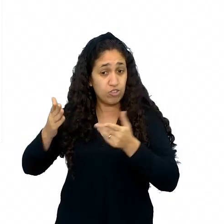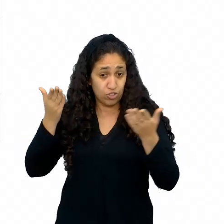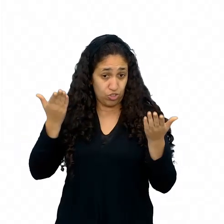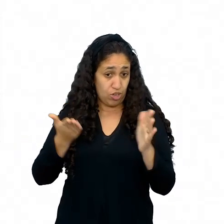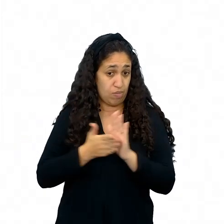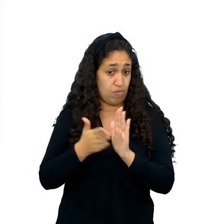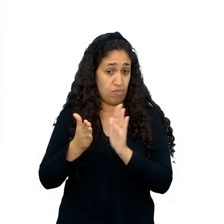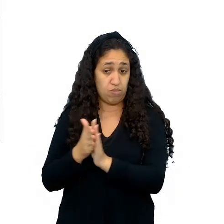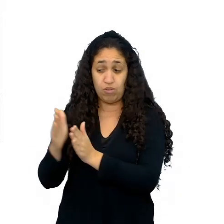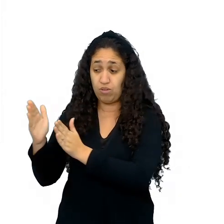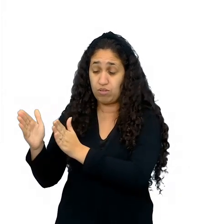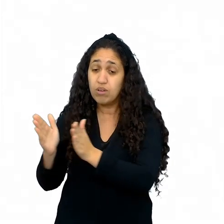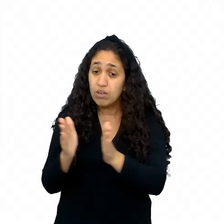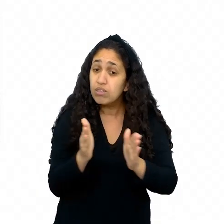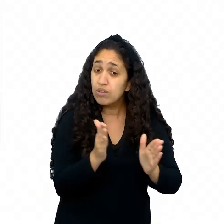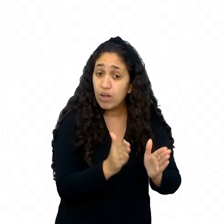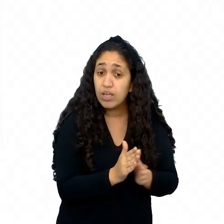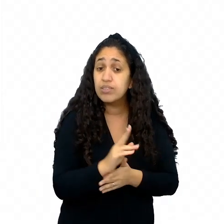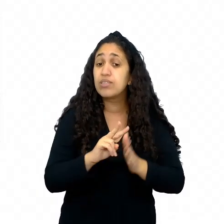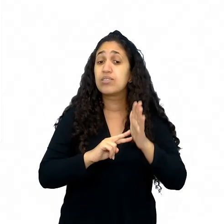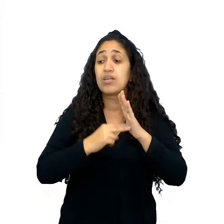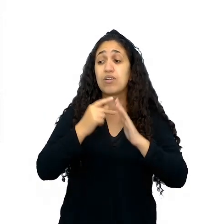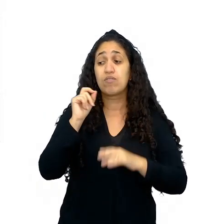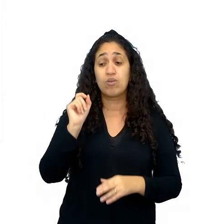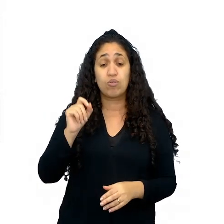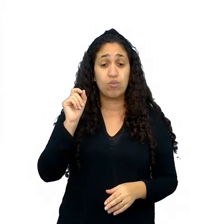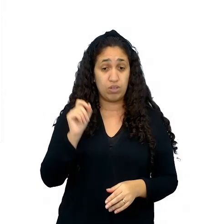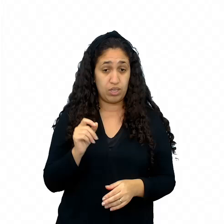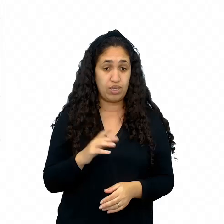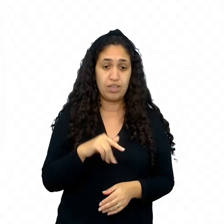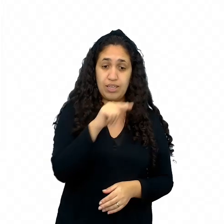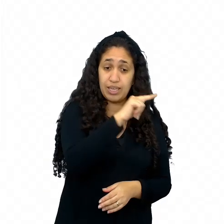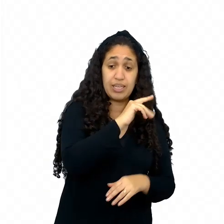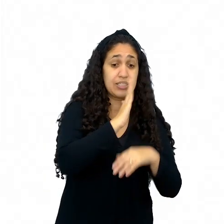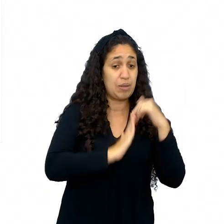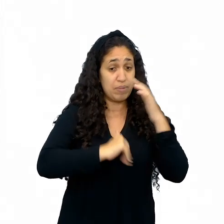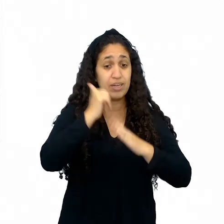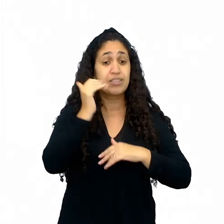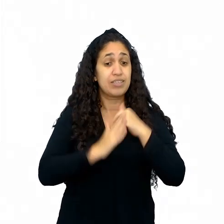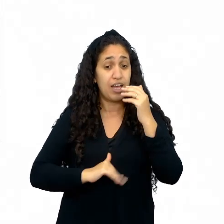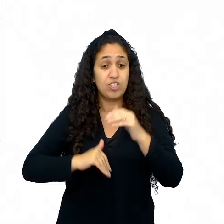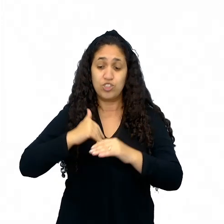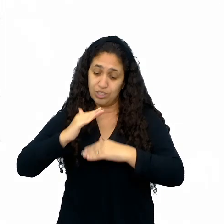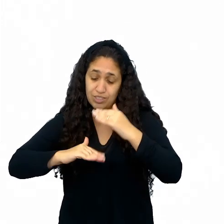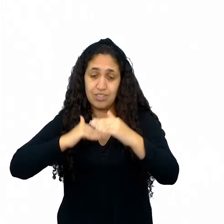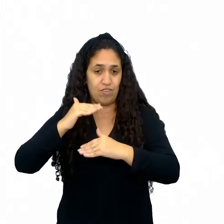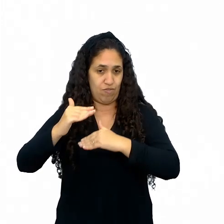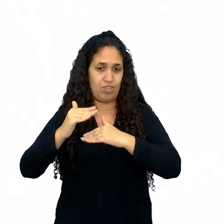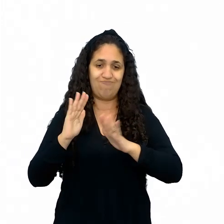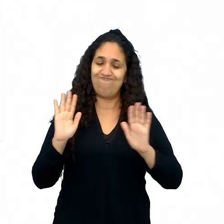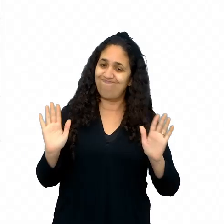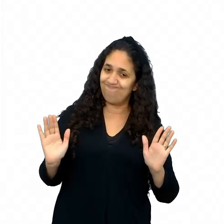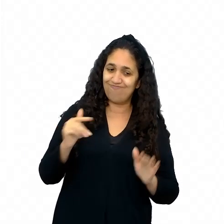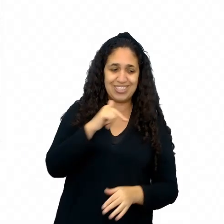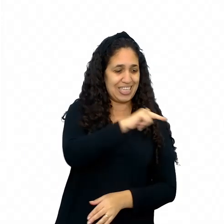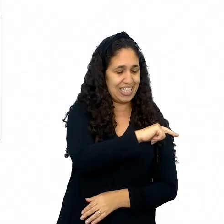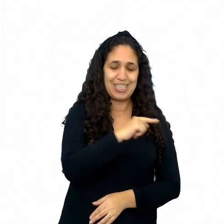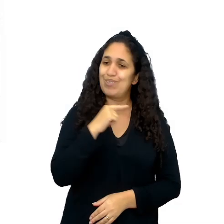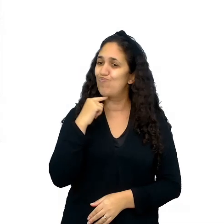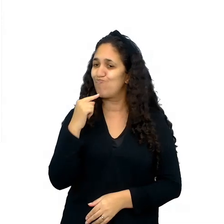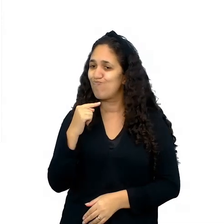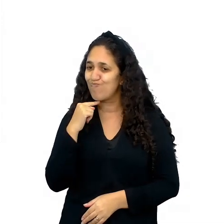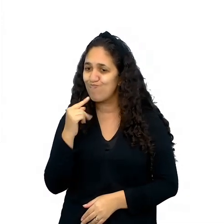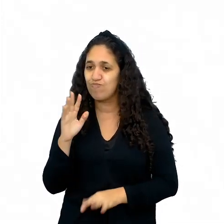essa sequência, significa que eles estão desenvolvendo a habilidade essencial. Caso não estejam, professores, é